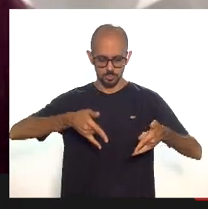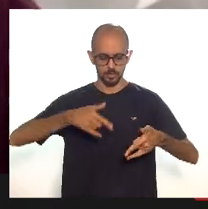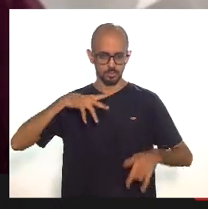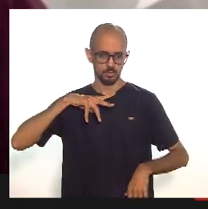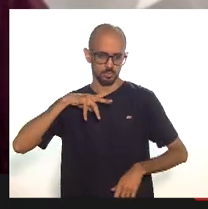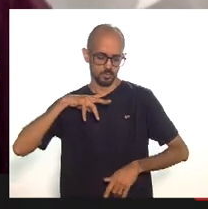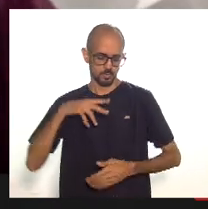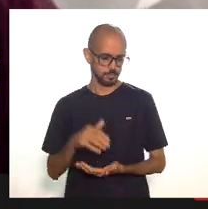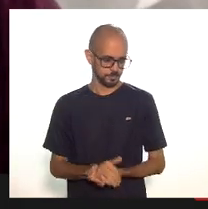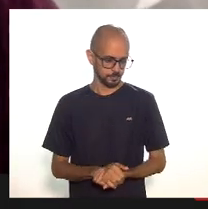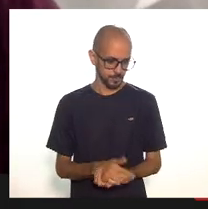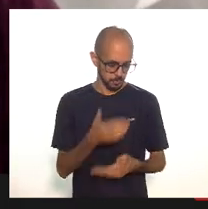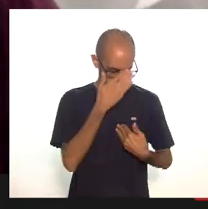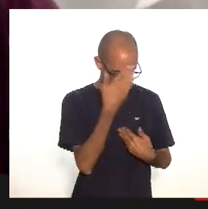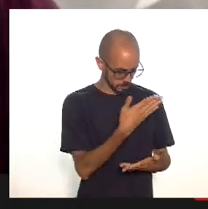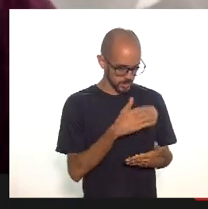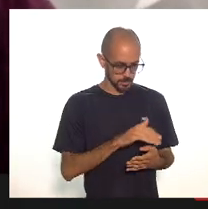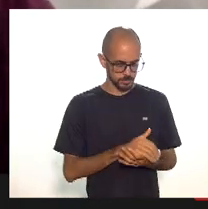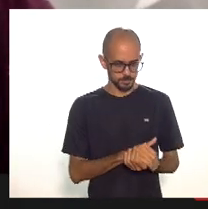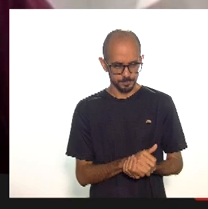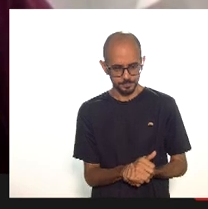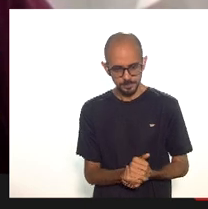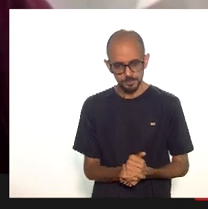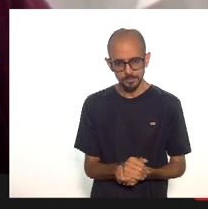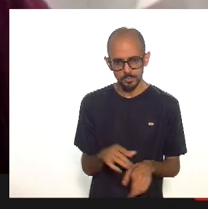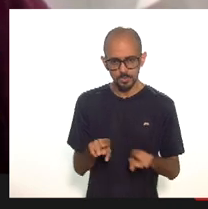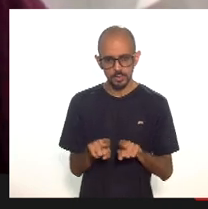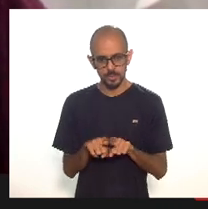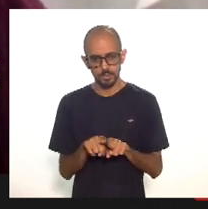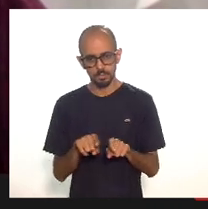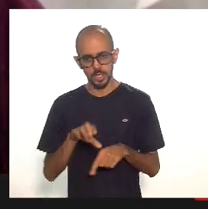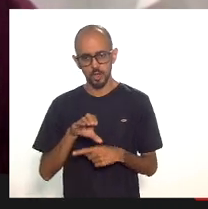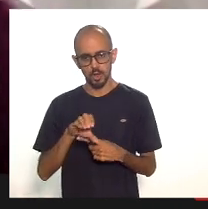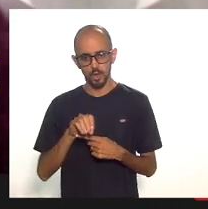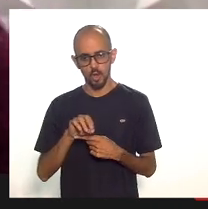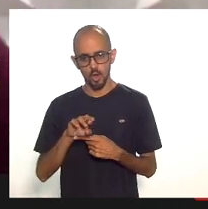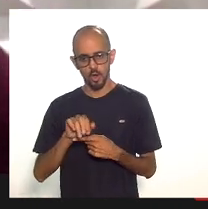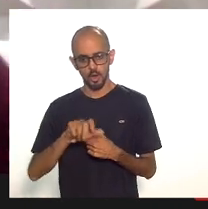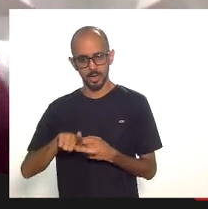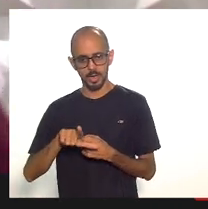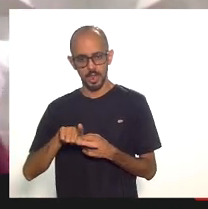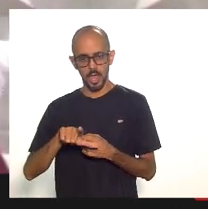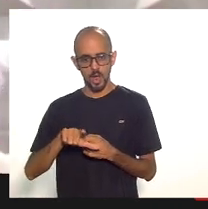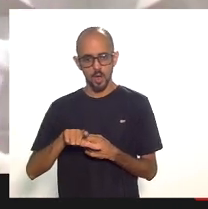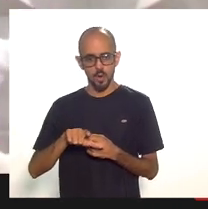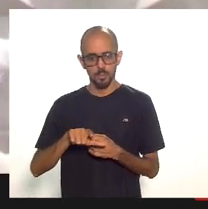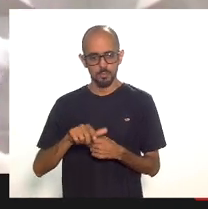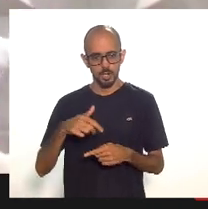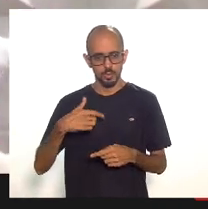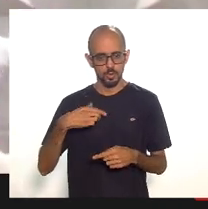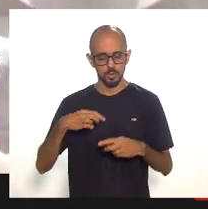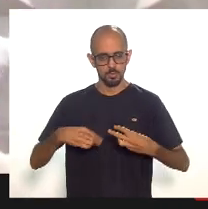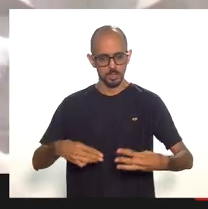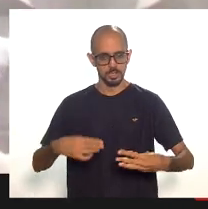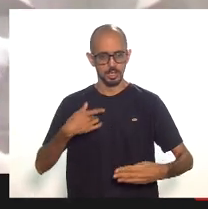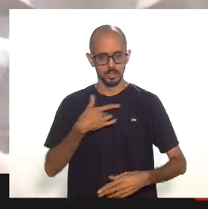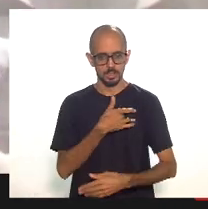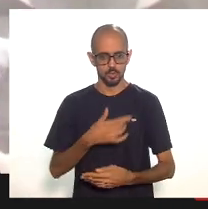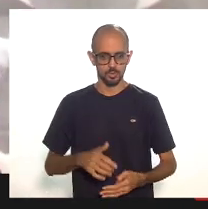privada. Obrigada, o Coronel de Velho, pelo Ministério da Saúde.